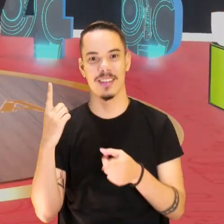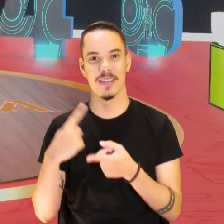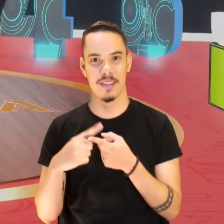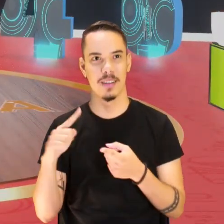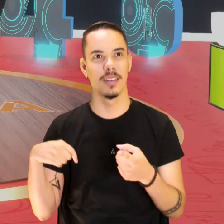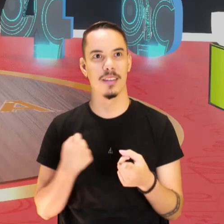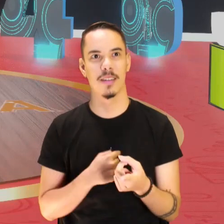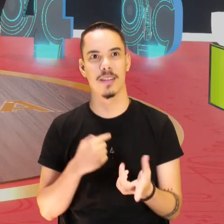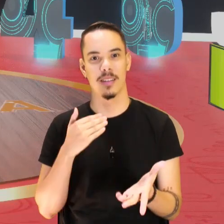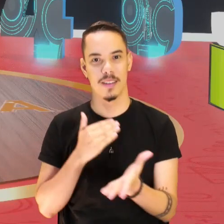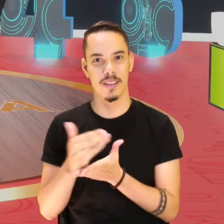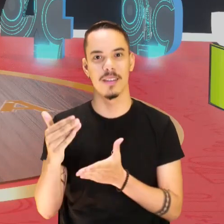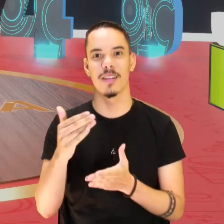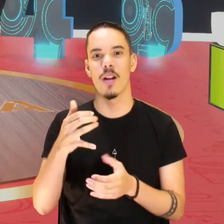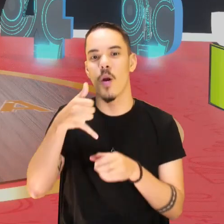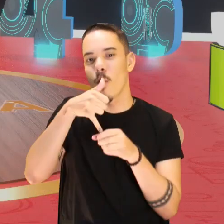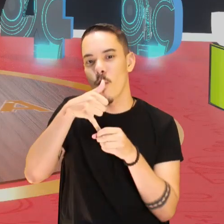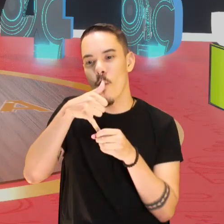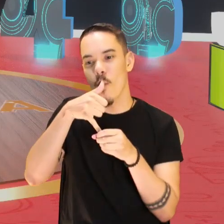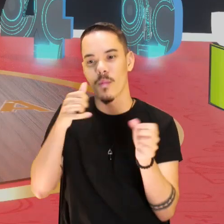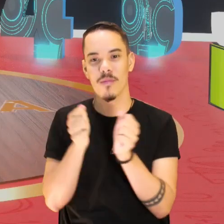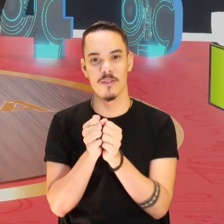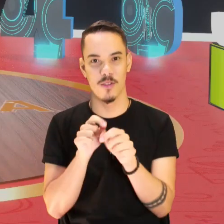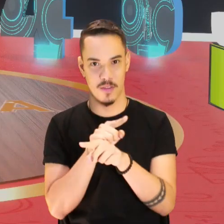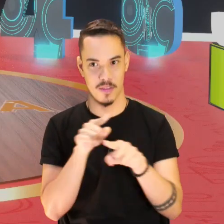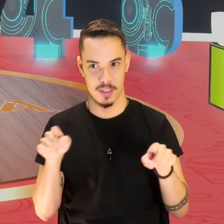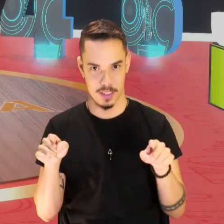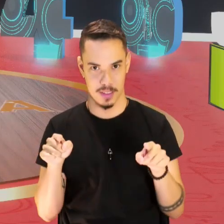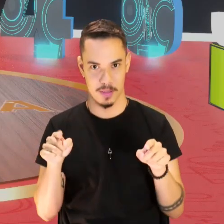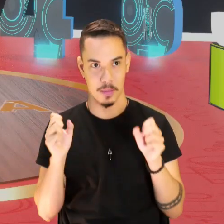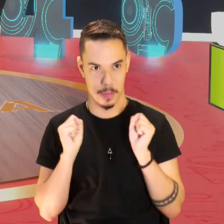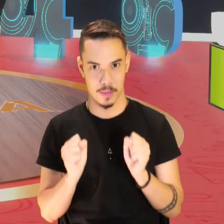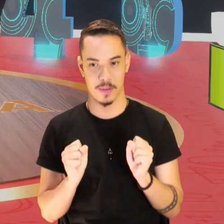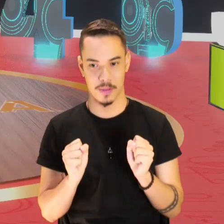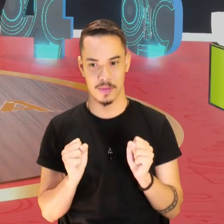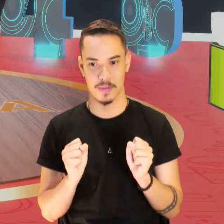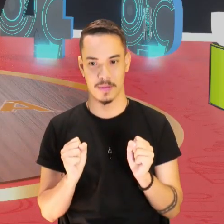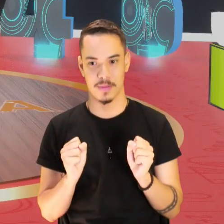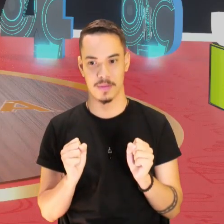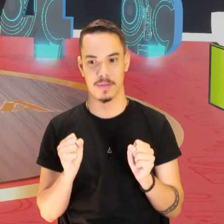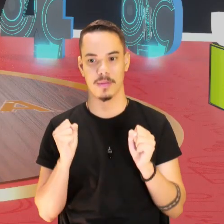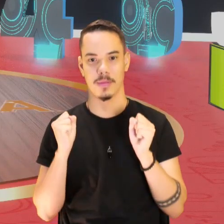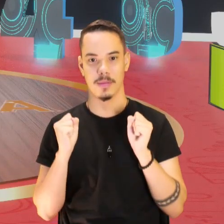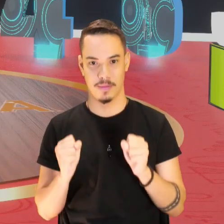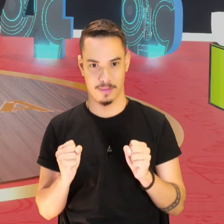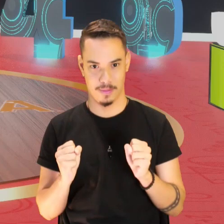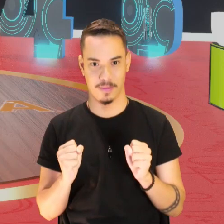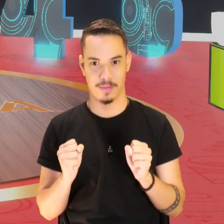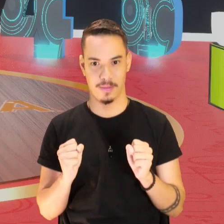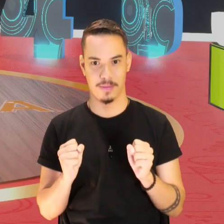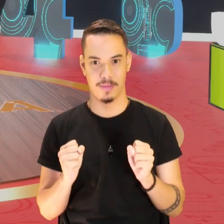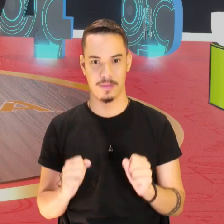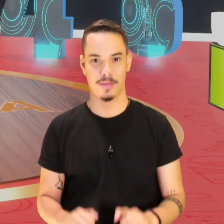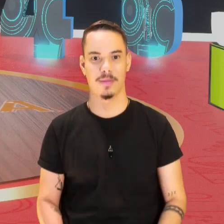começar a tomar tereré junto com eles agora né pode ser pode pode